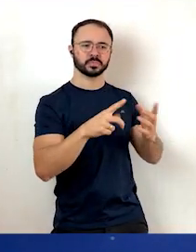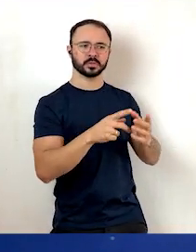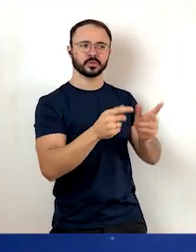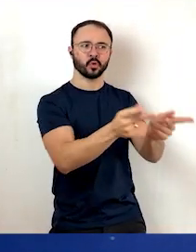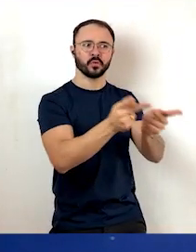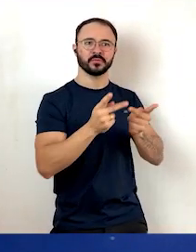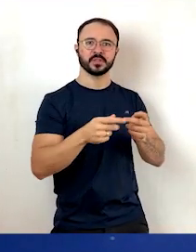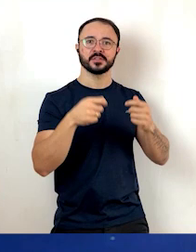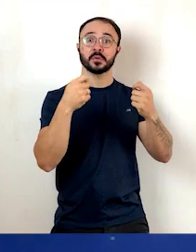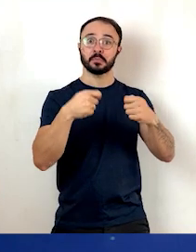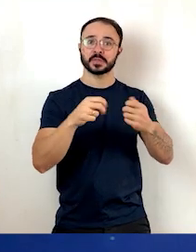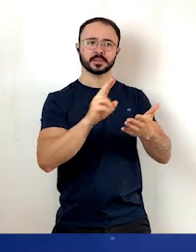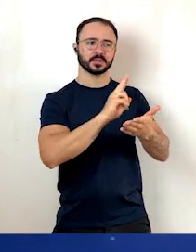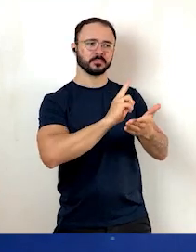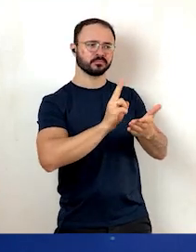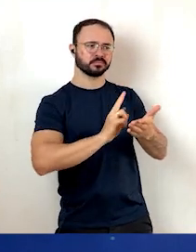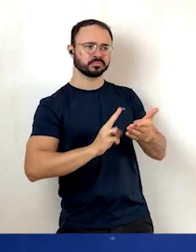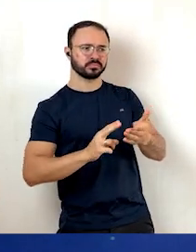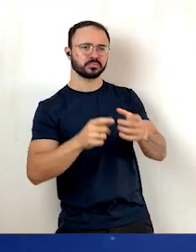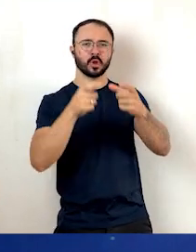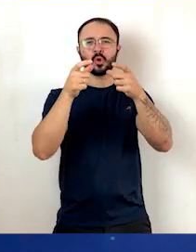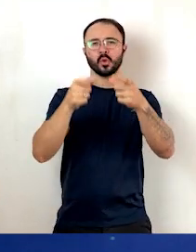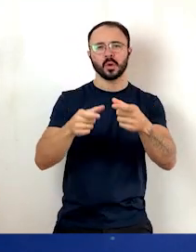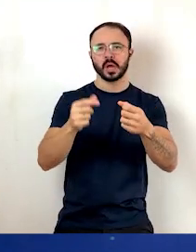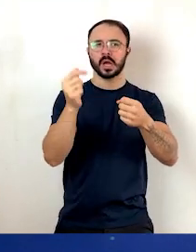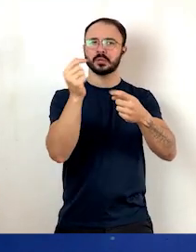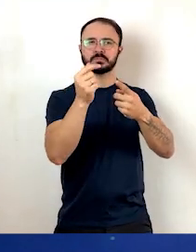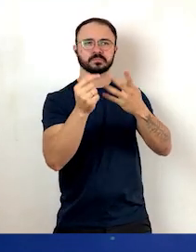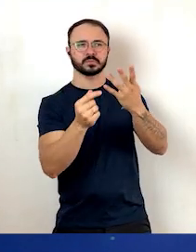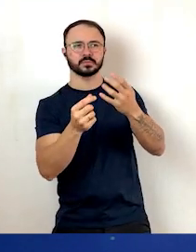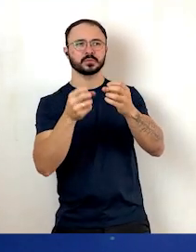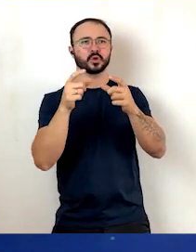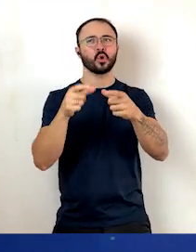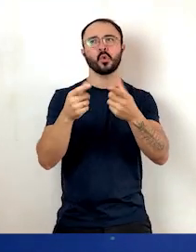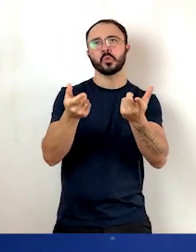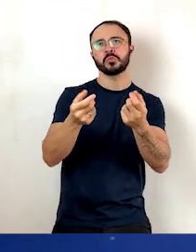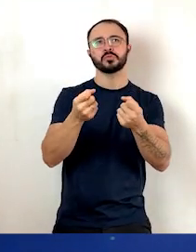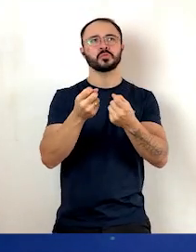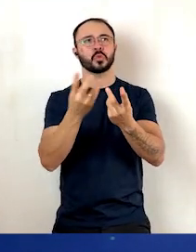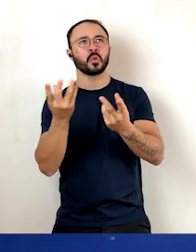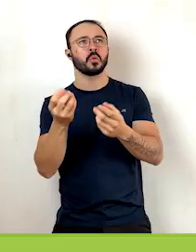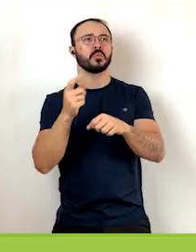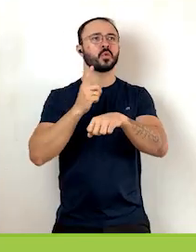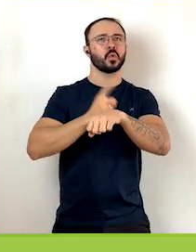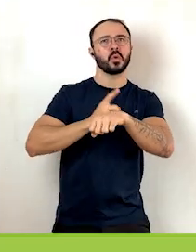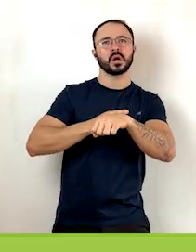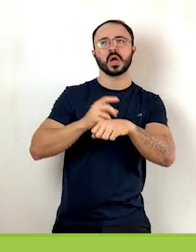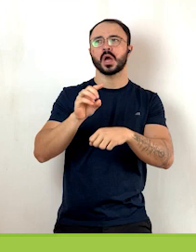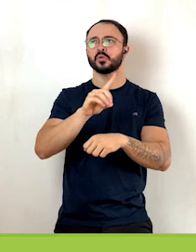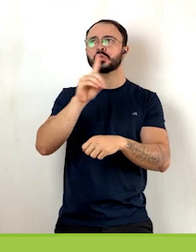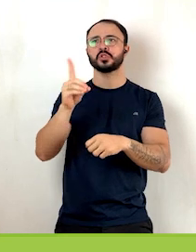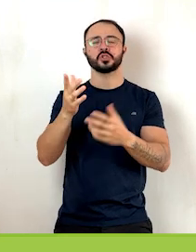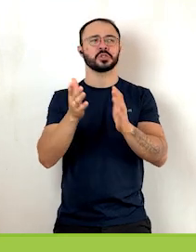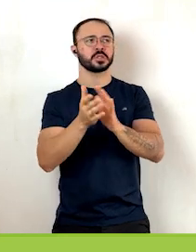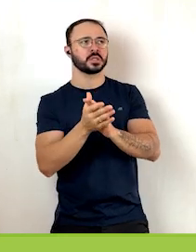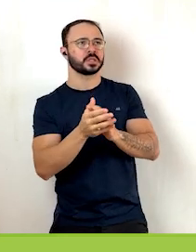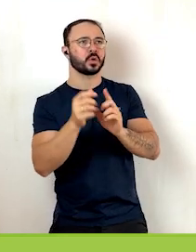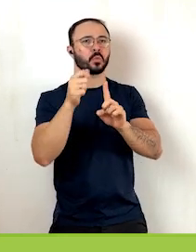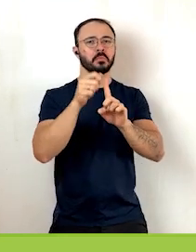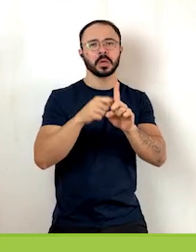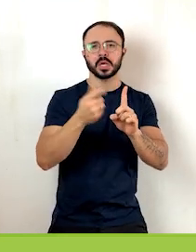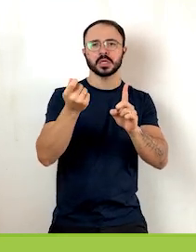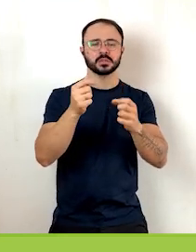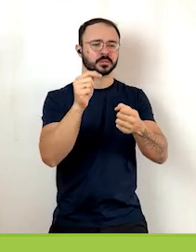você possa ir até a festa e as informações estão aí olha só a festa vai ser no dia 20 de novembro de